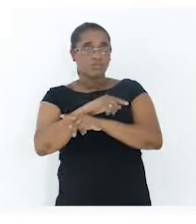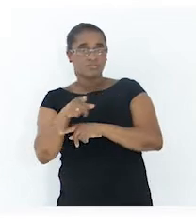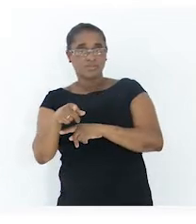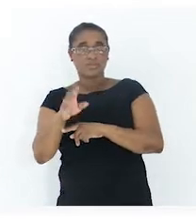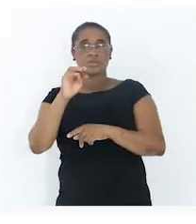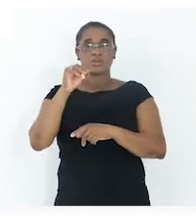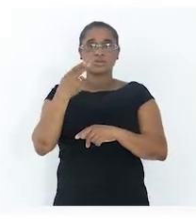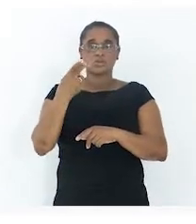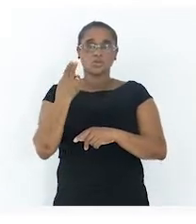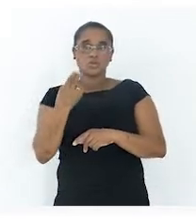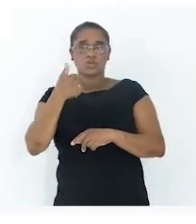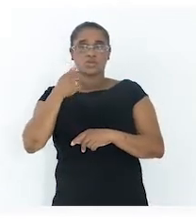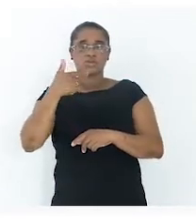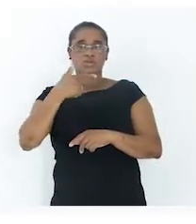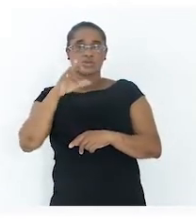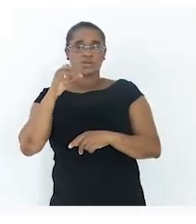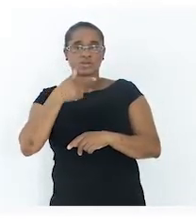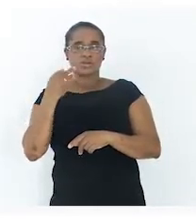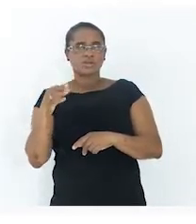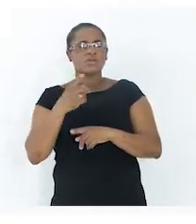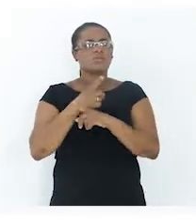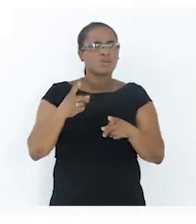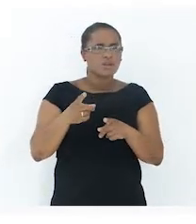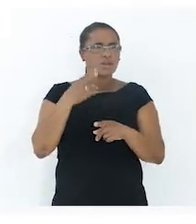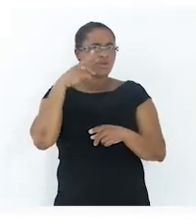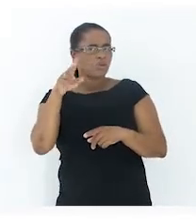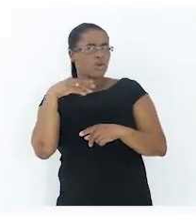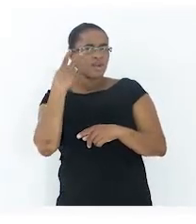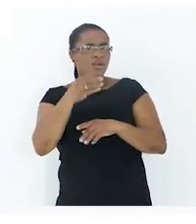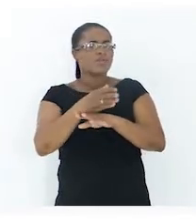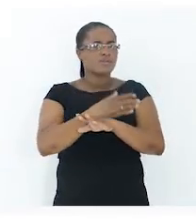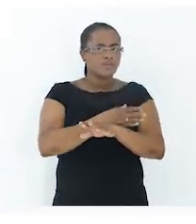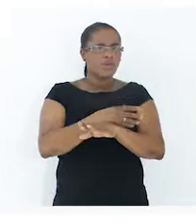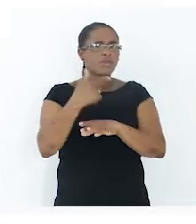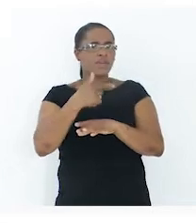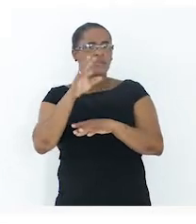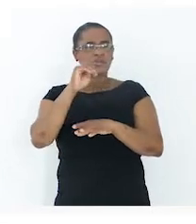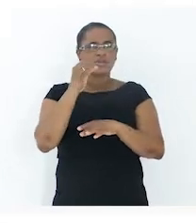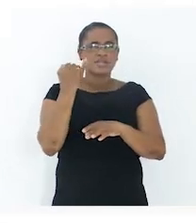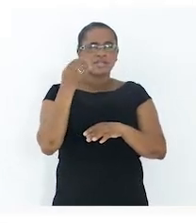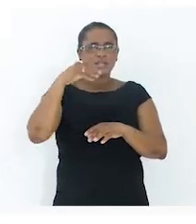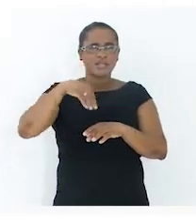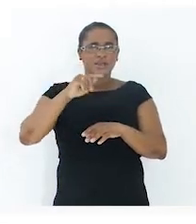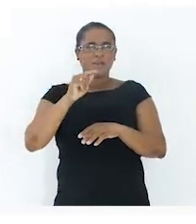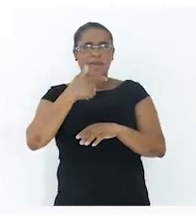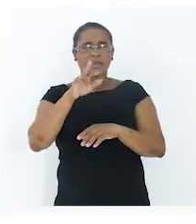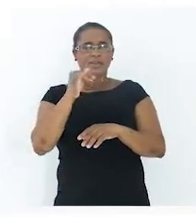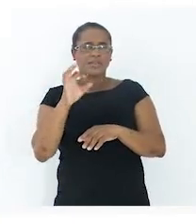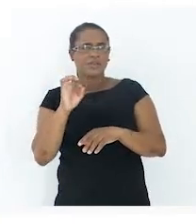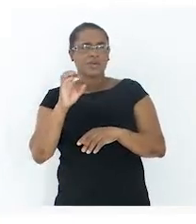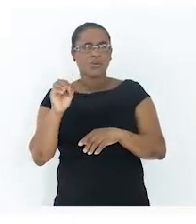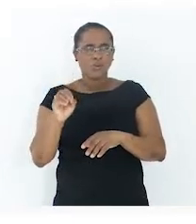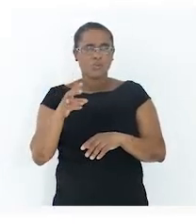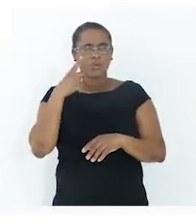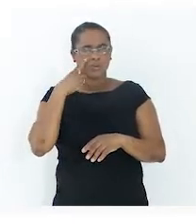ver por que nós vimos na aula anterior o termo simétrico? Para conhecer aqui ou para